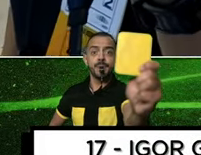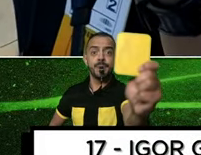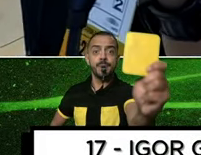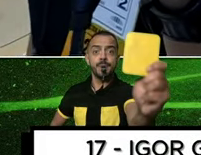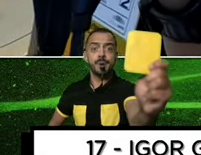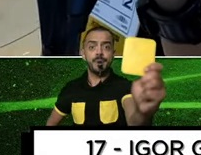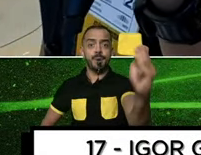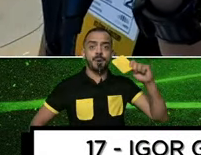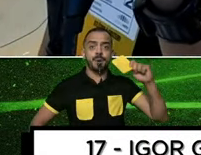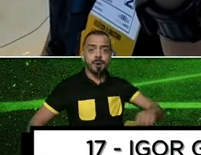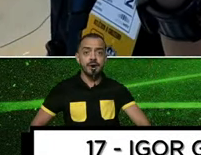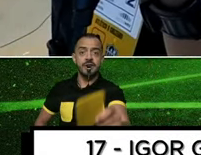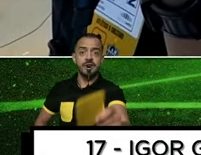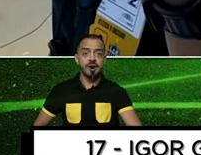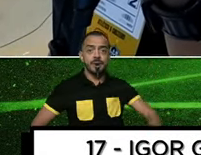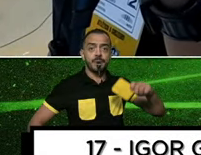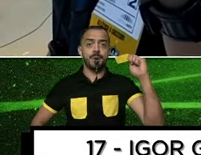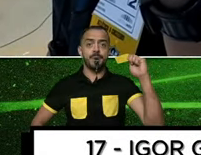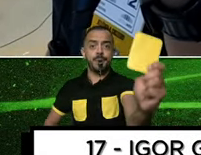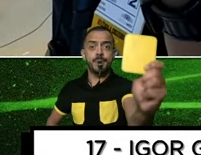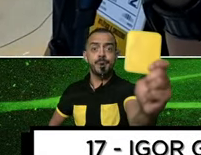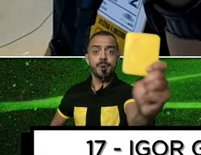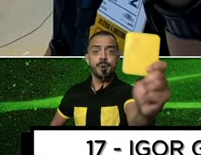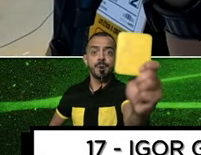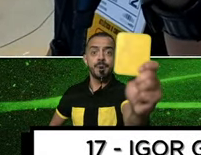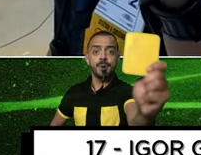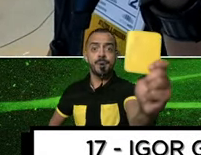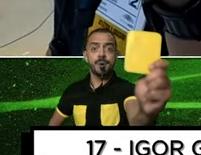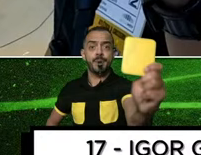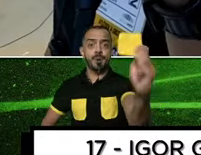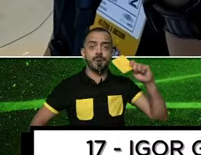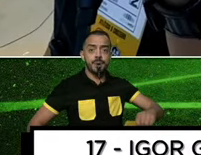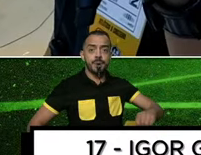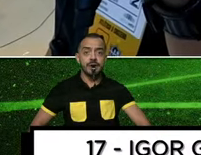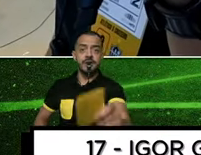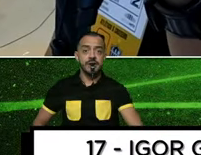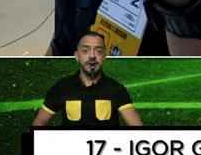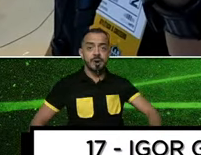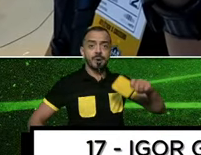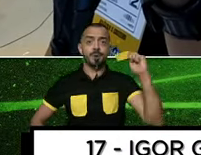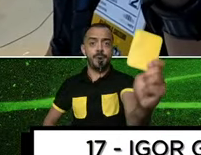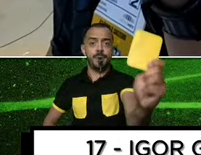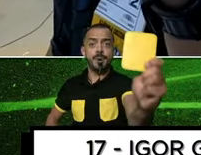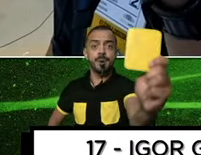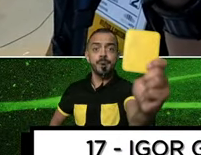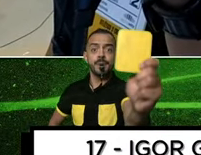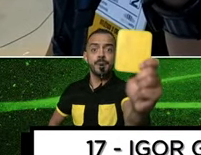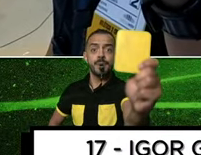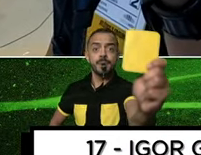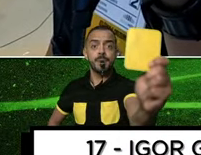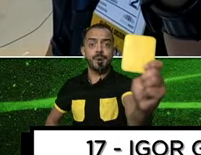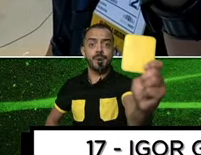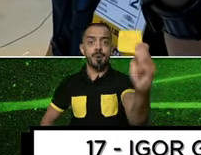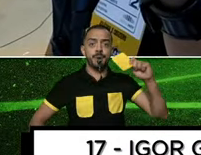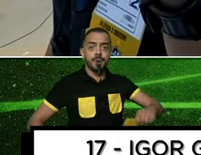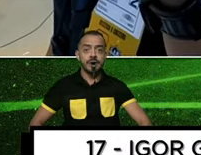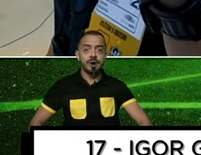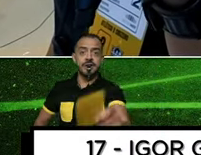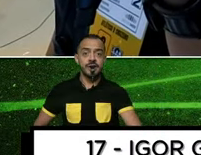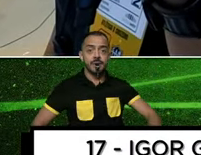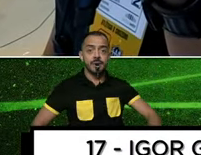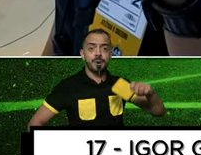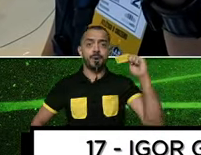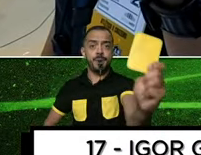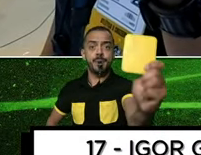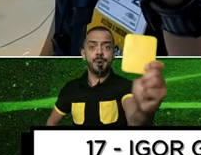sabilo fica ali conversando vamos lá prepara-se o ROM não era o Romero não